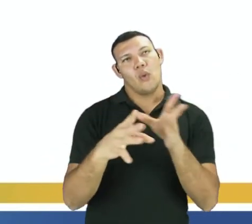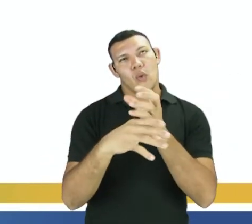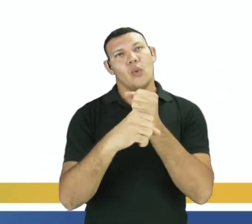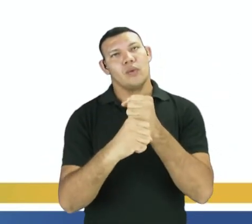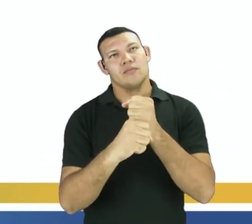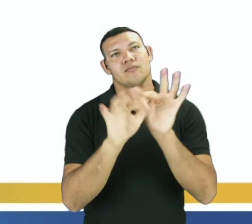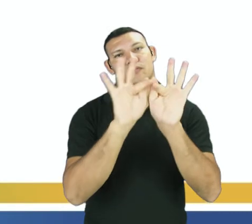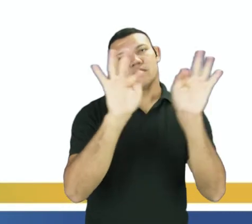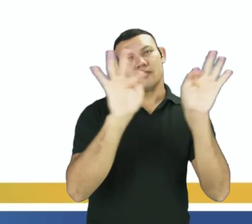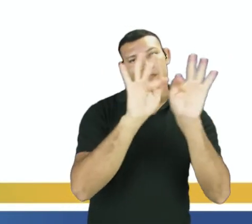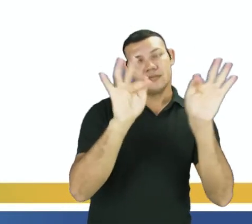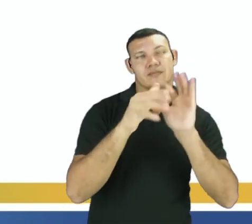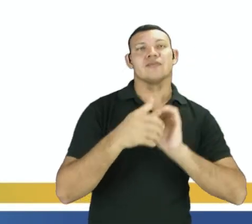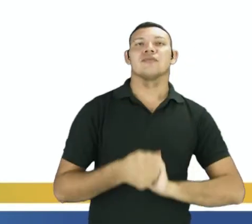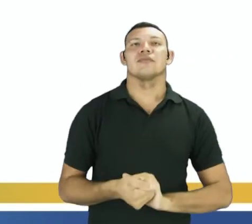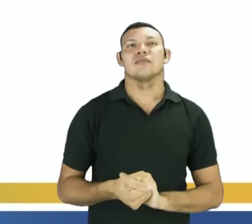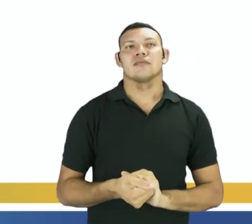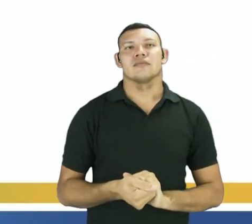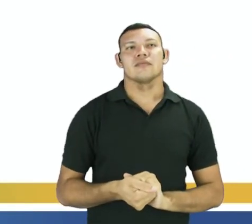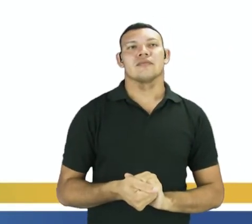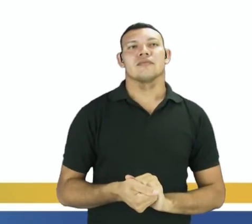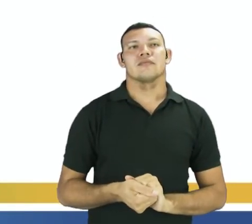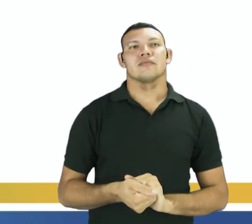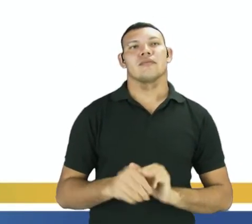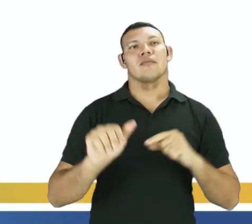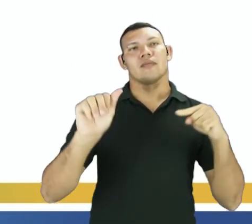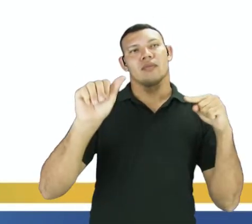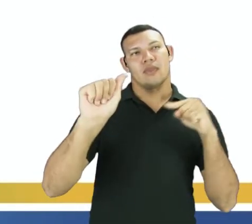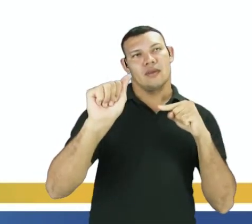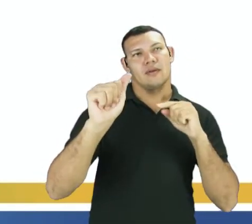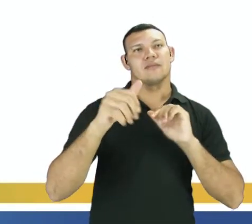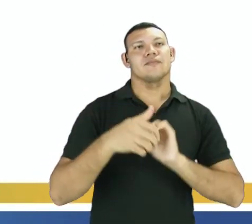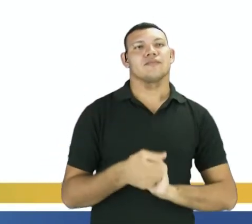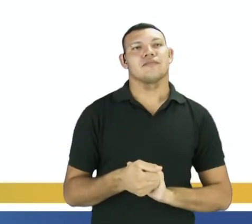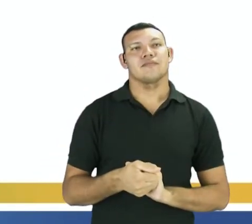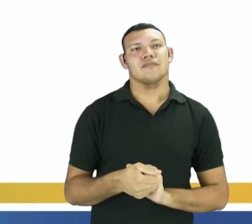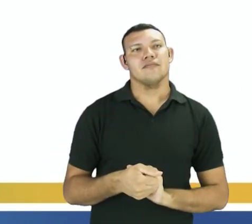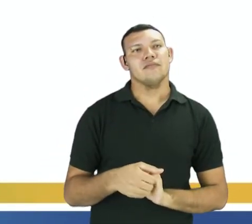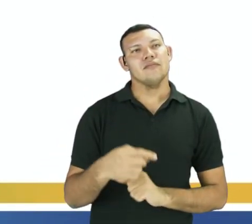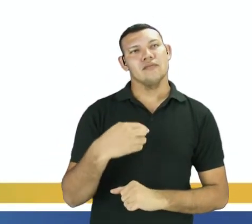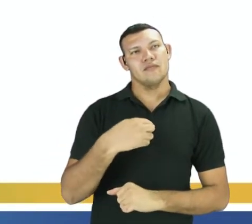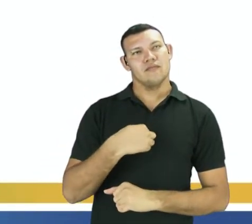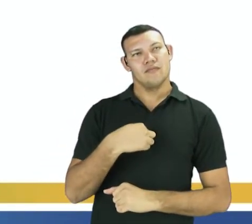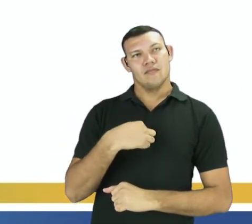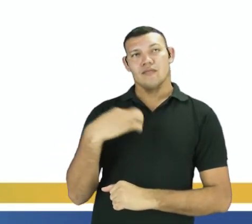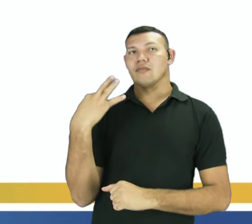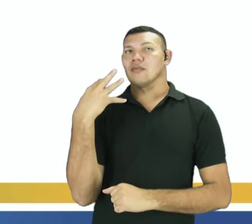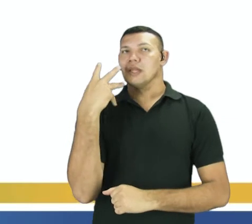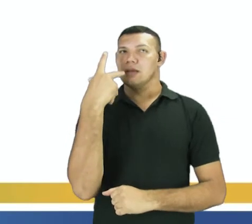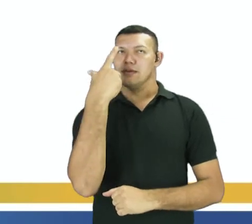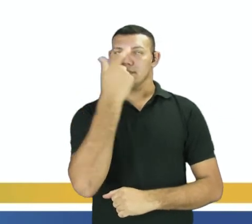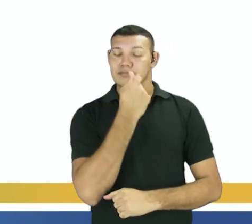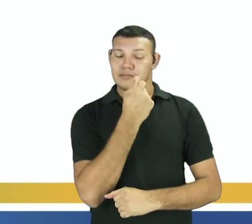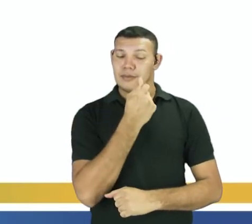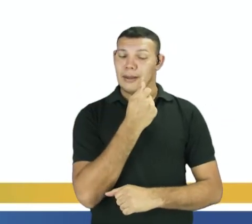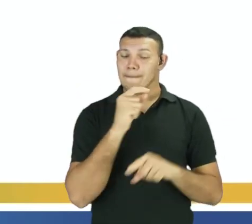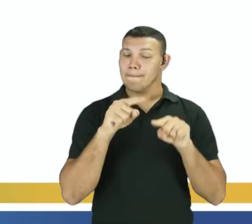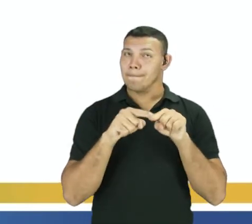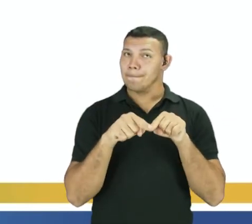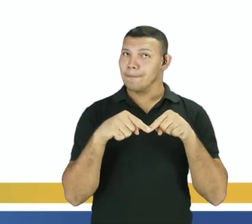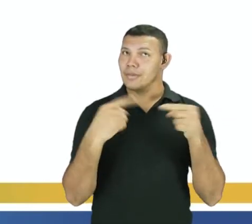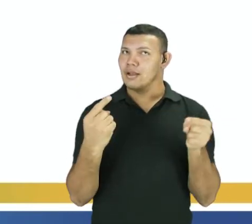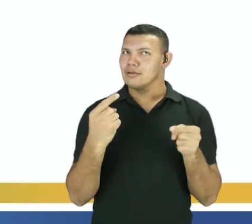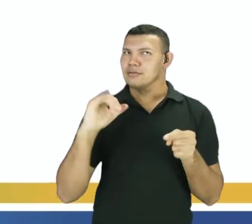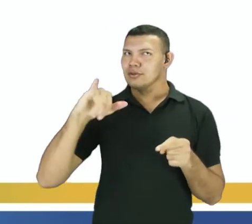lá. Ó. Marca a opção cuyo conector establece uma relação de adição entre as